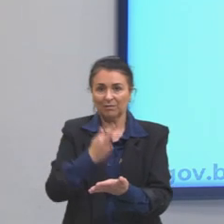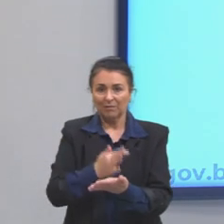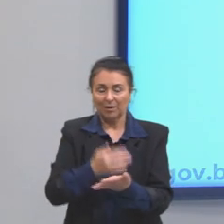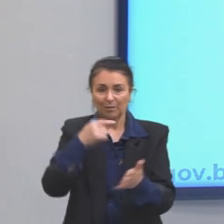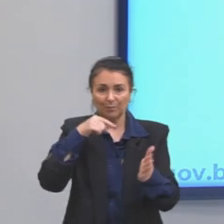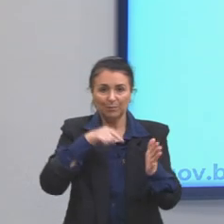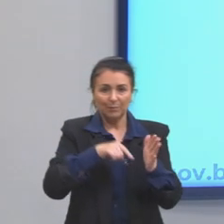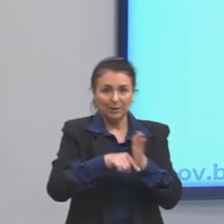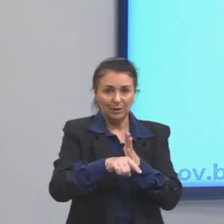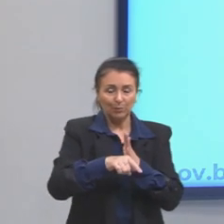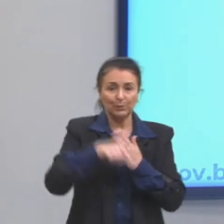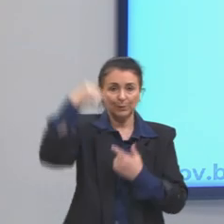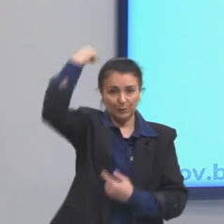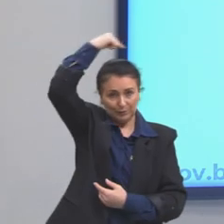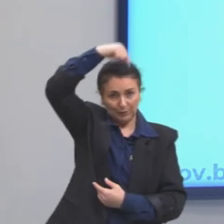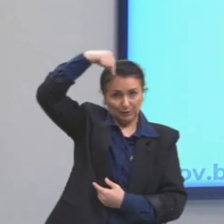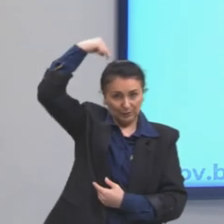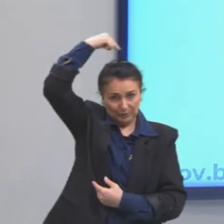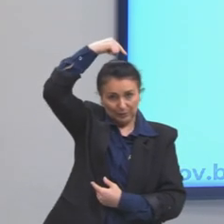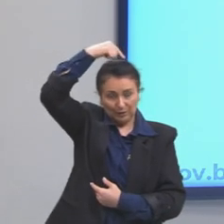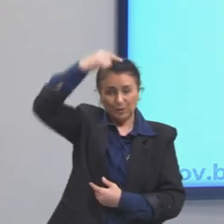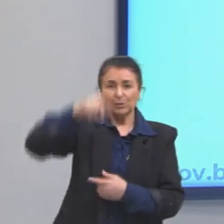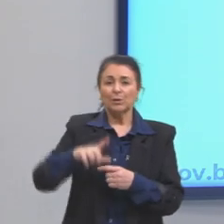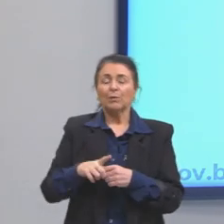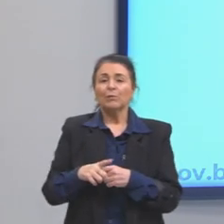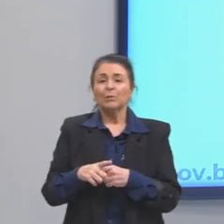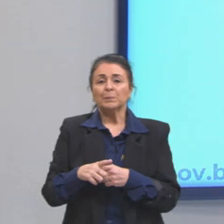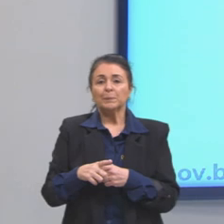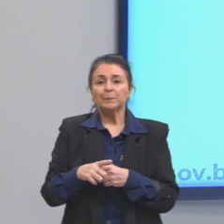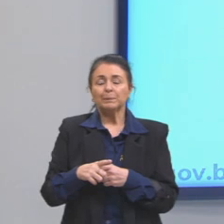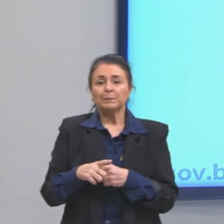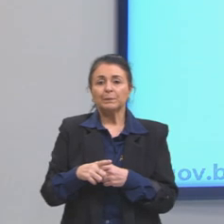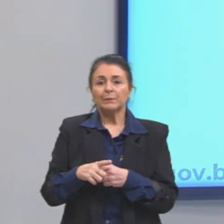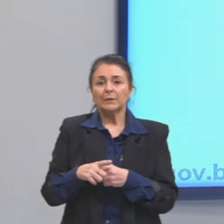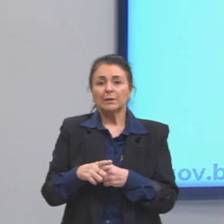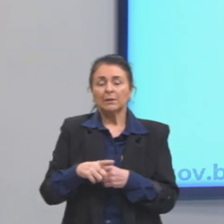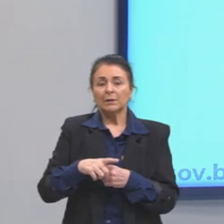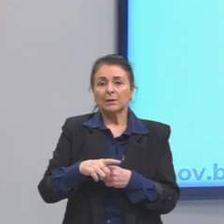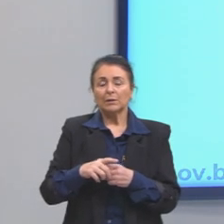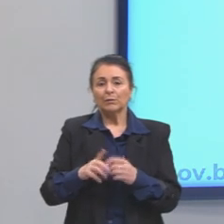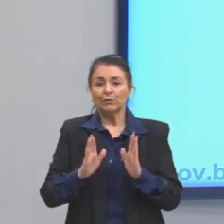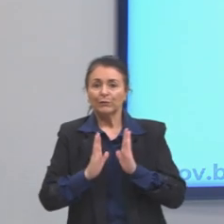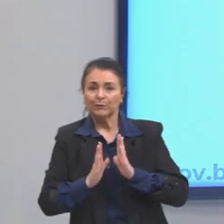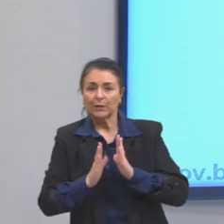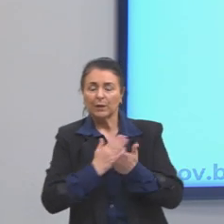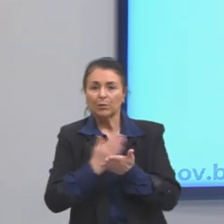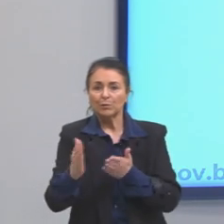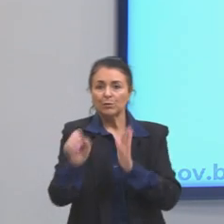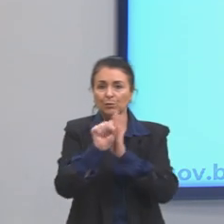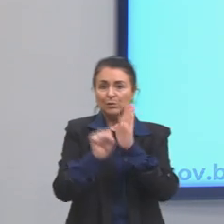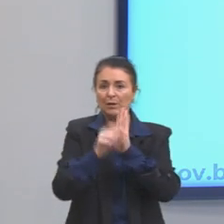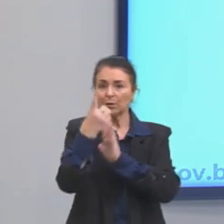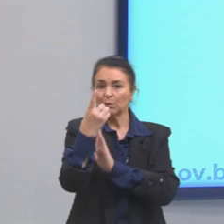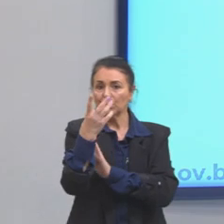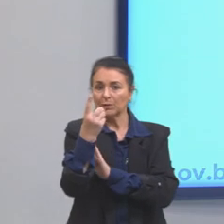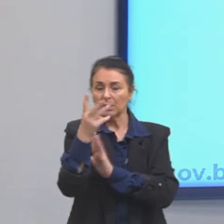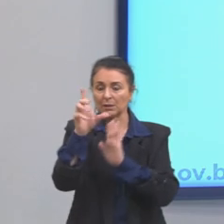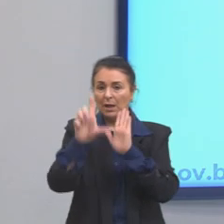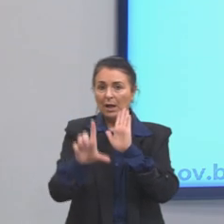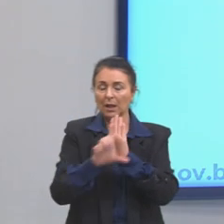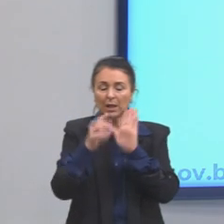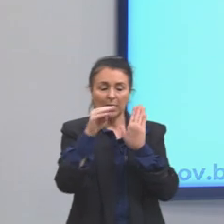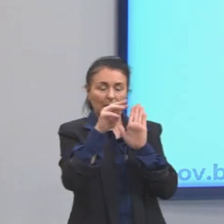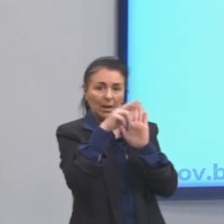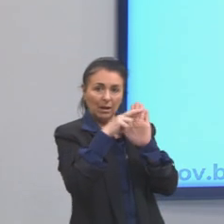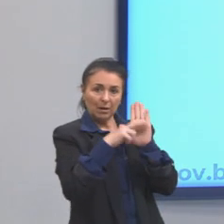Tomás de Aquino filósofo Cristão que viveu no século 13 aff e a lei é uma regra ou um